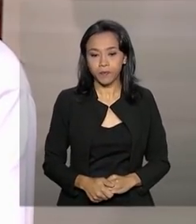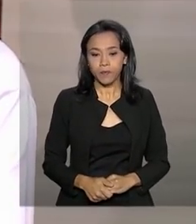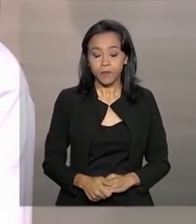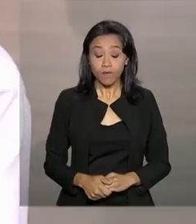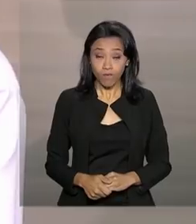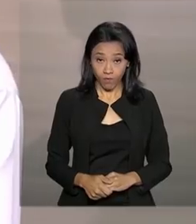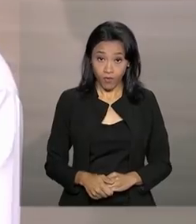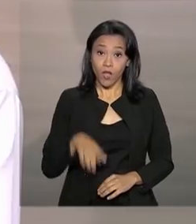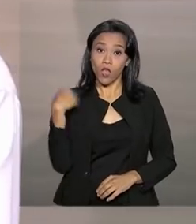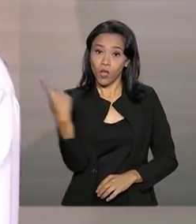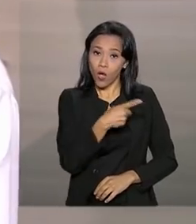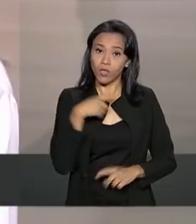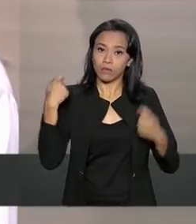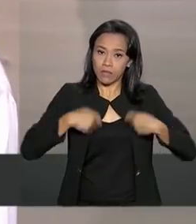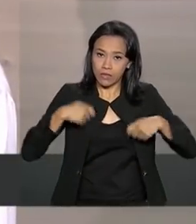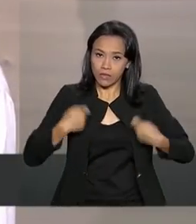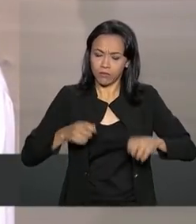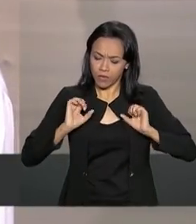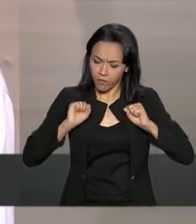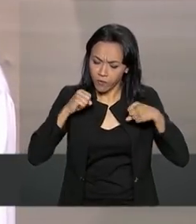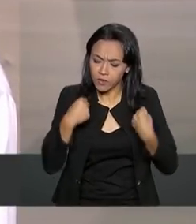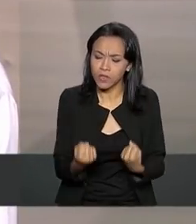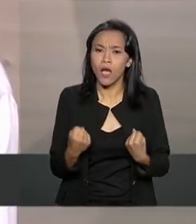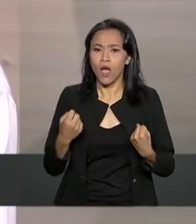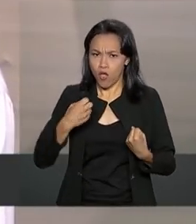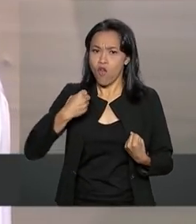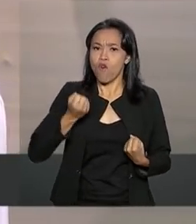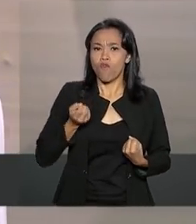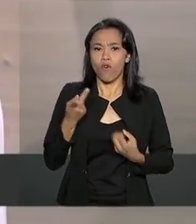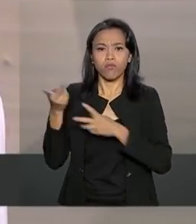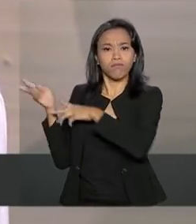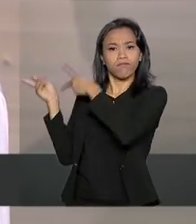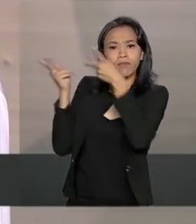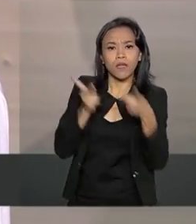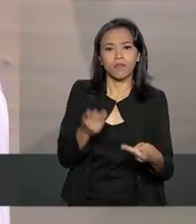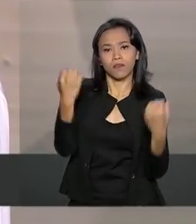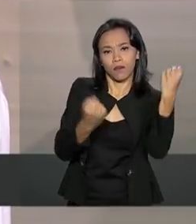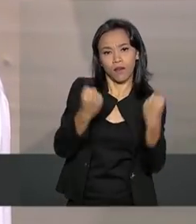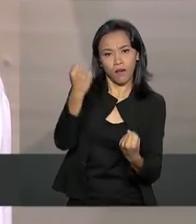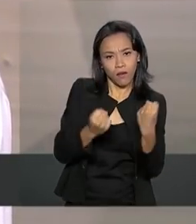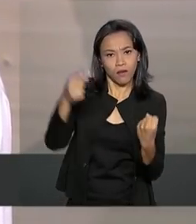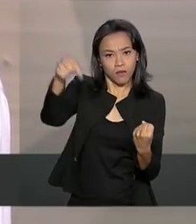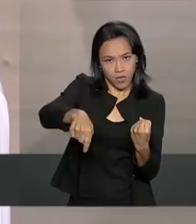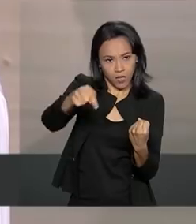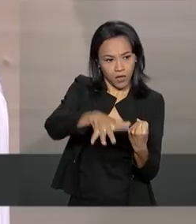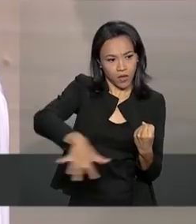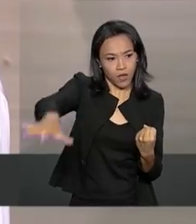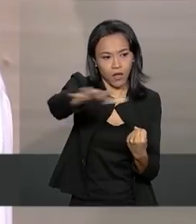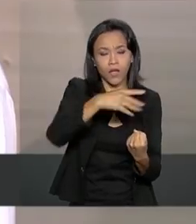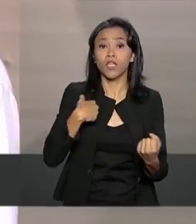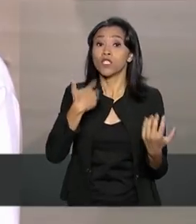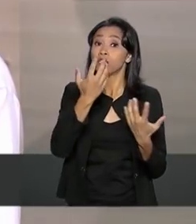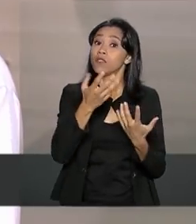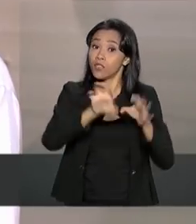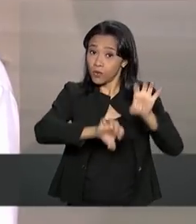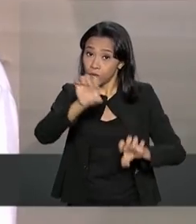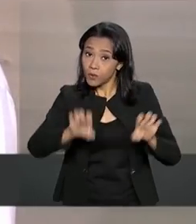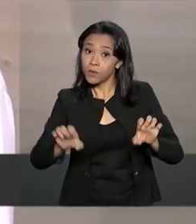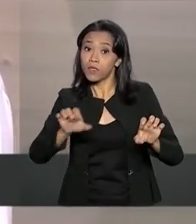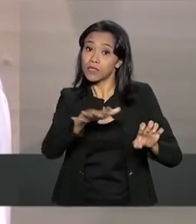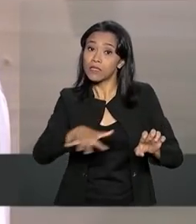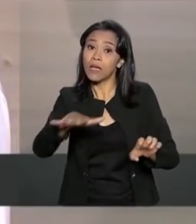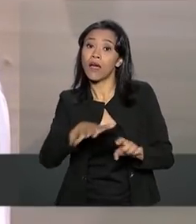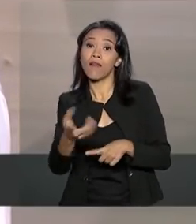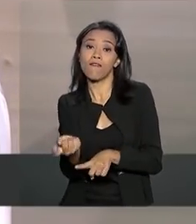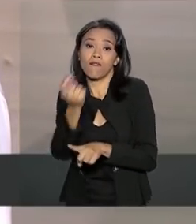A gente deve reforçar aqui no estado, vou mandar veículos para cá, tem mais estruturas de vacina, embora aqui